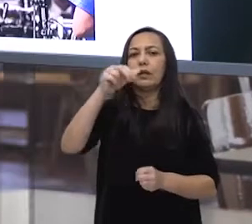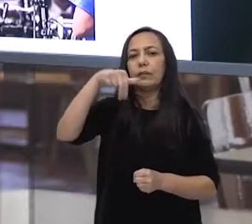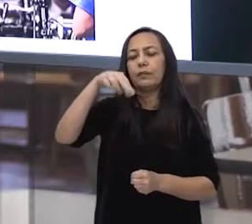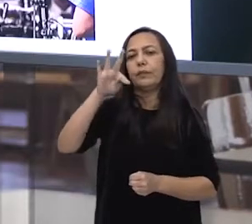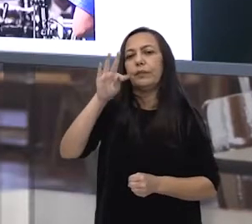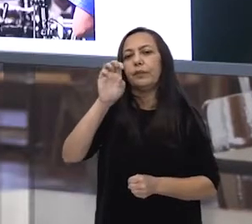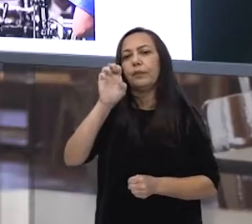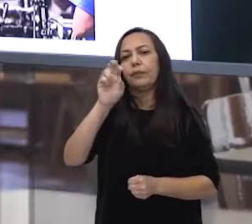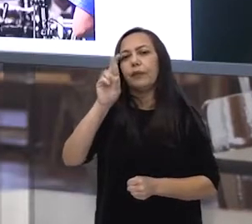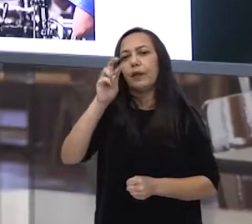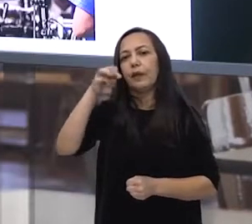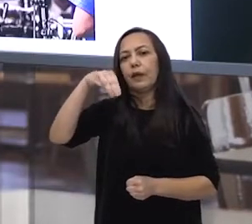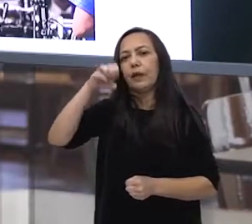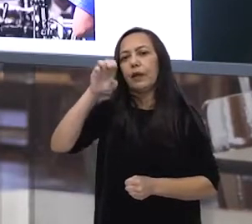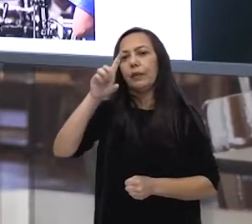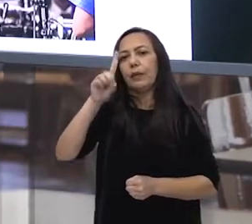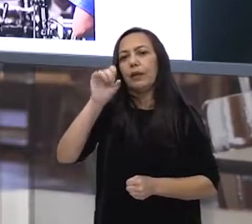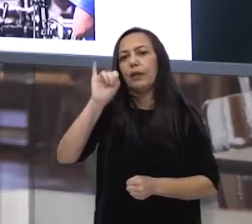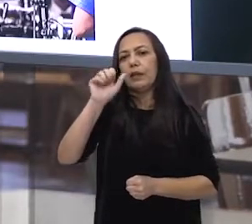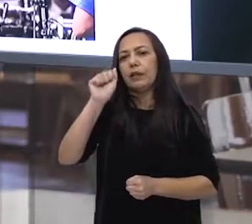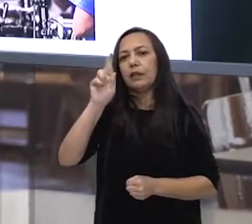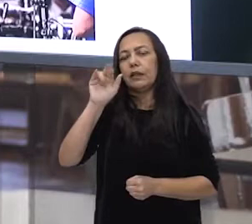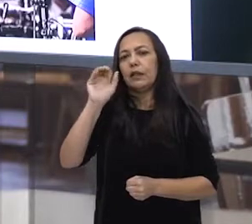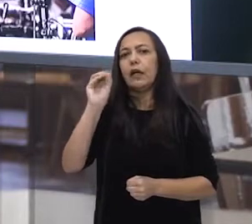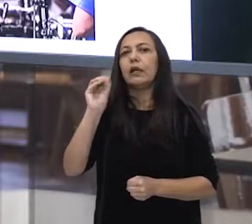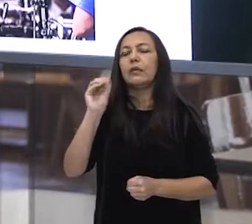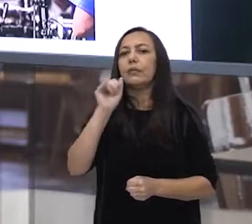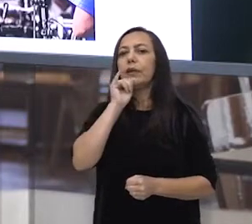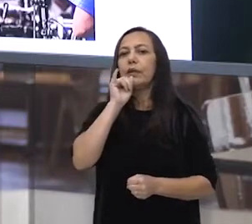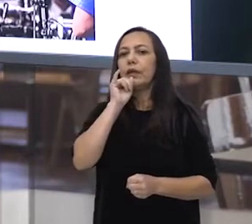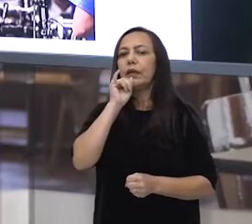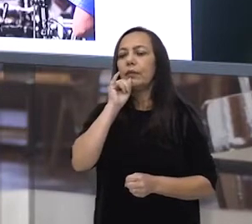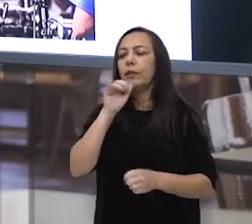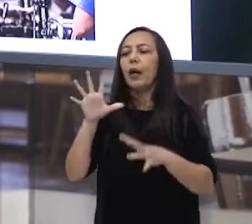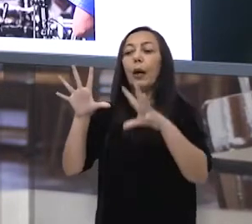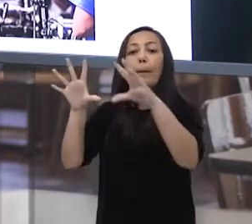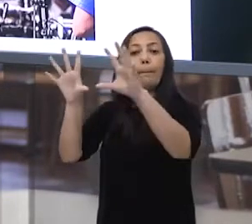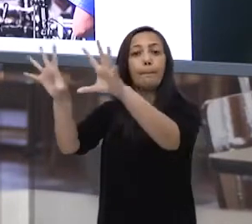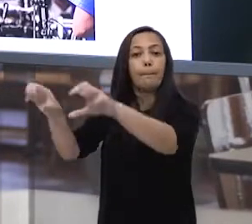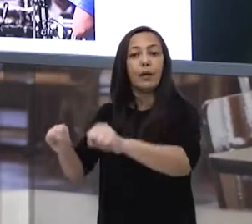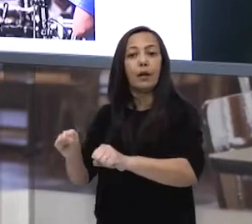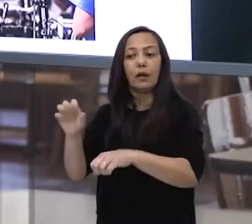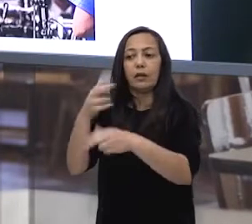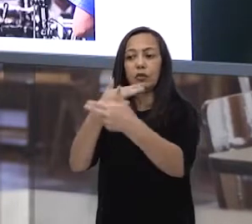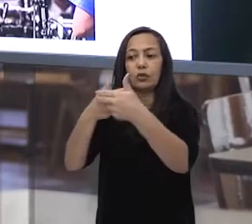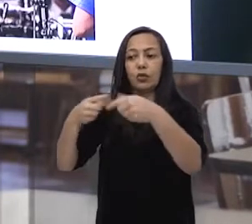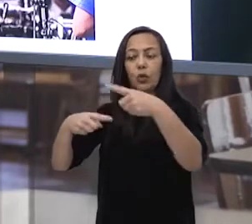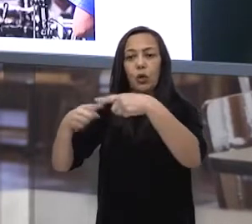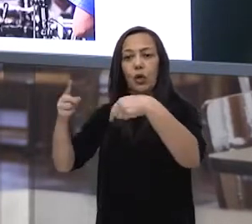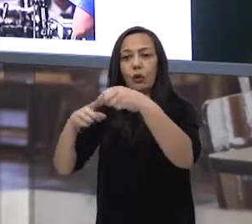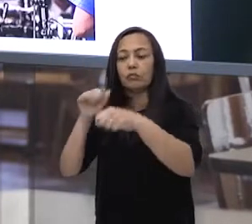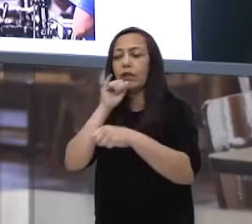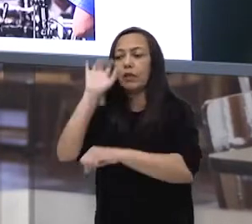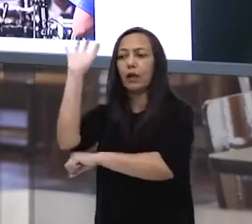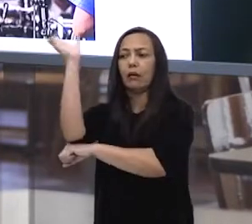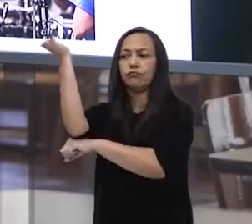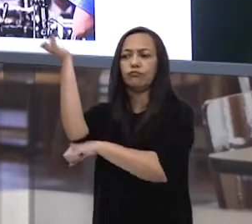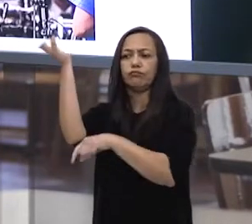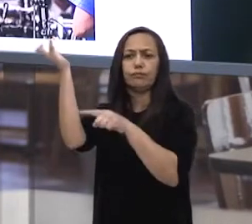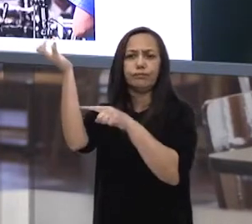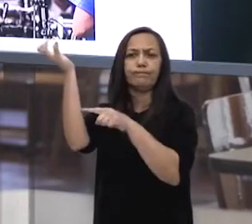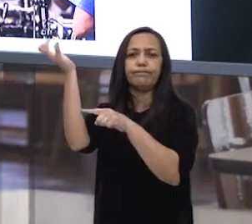intermediárias. Essas indústrias pegam os produtos das indústrias pesadas, né, que a gente viu